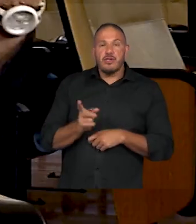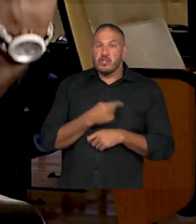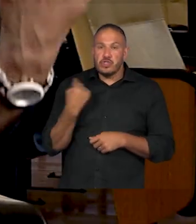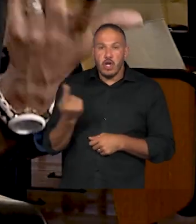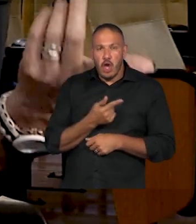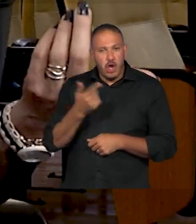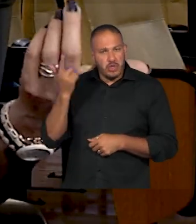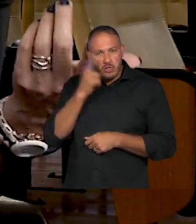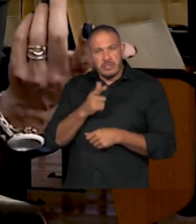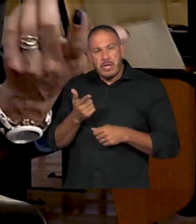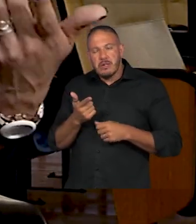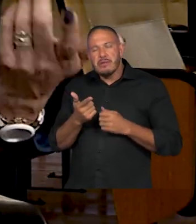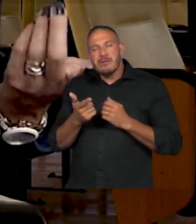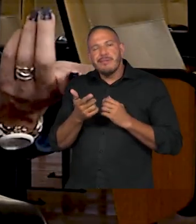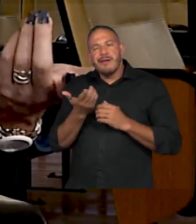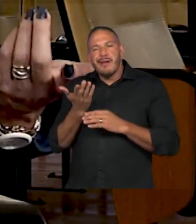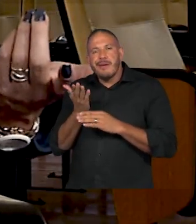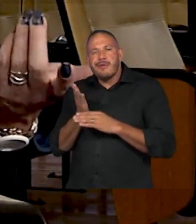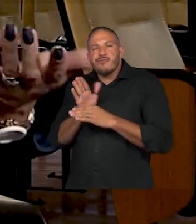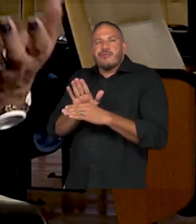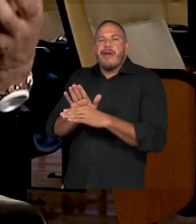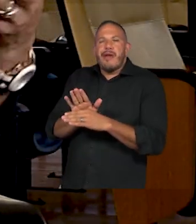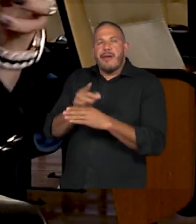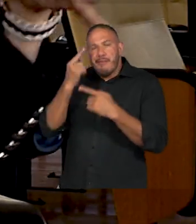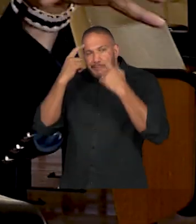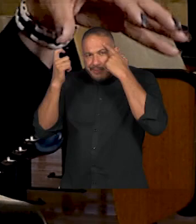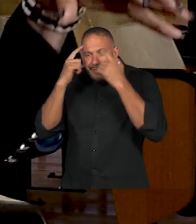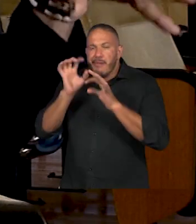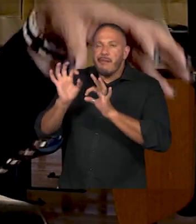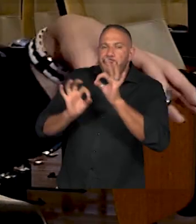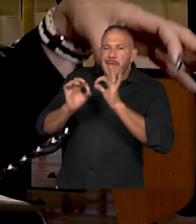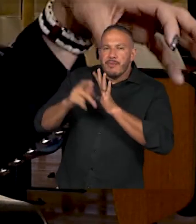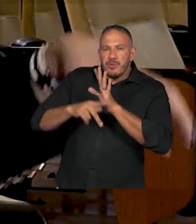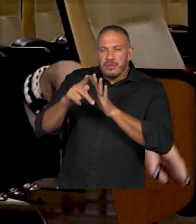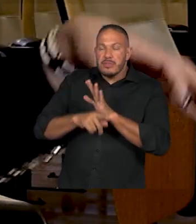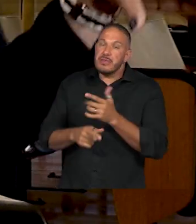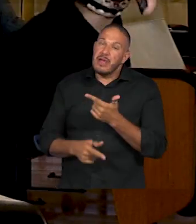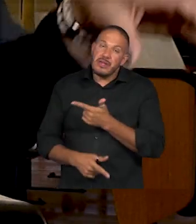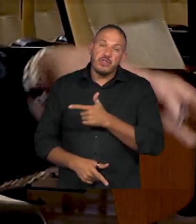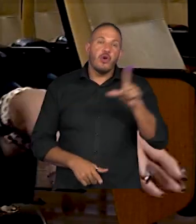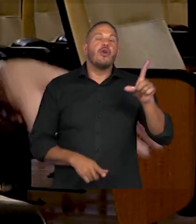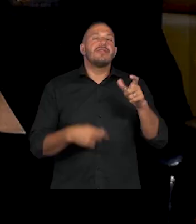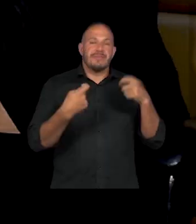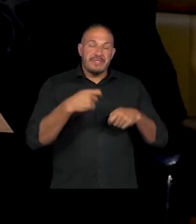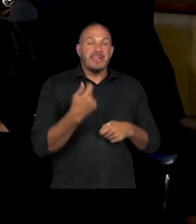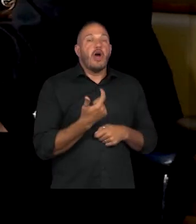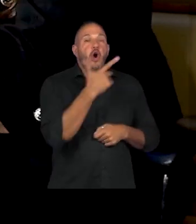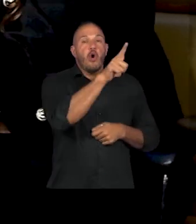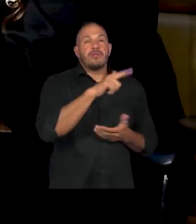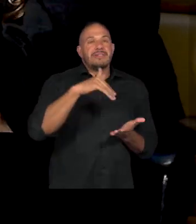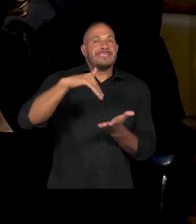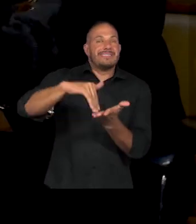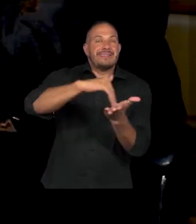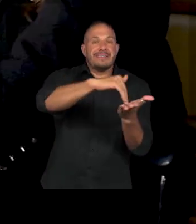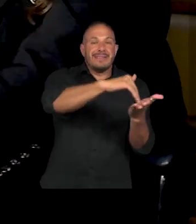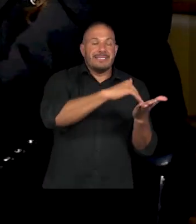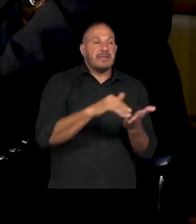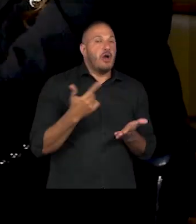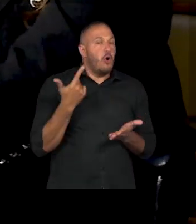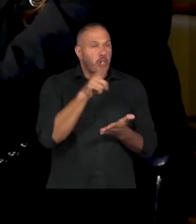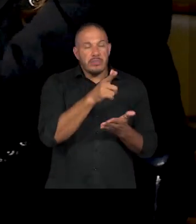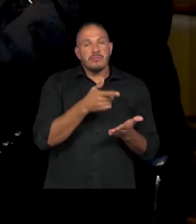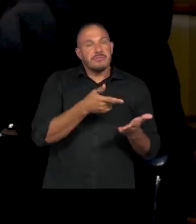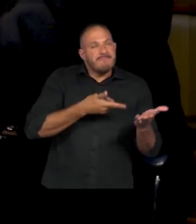como colaboradores dos projetos. Então, nós precisamos das outras secretarias para